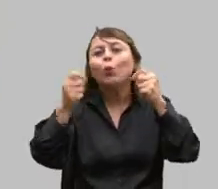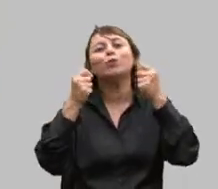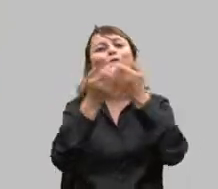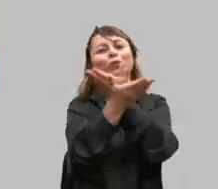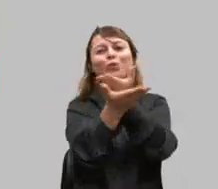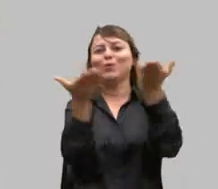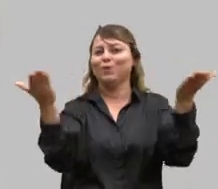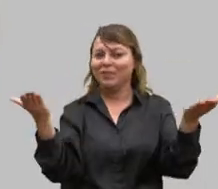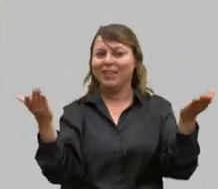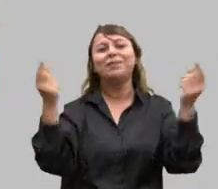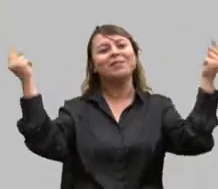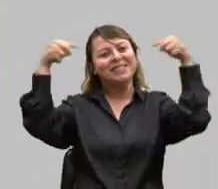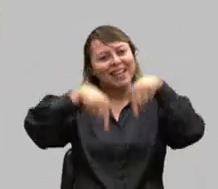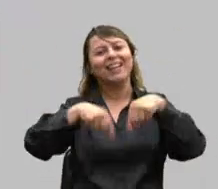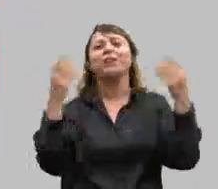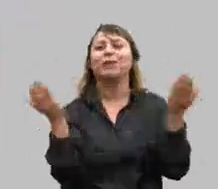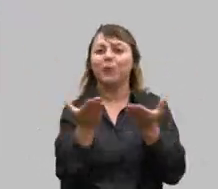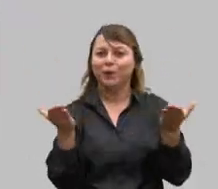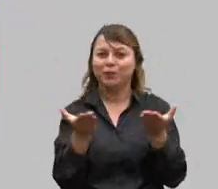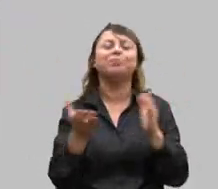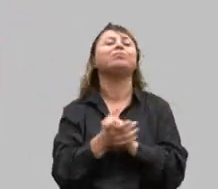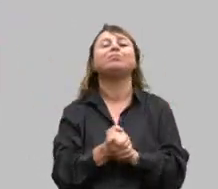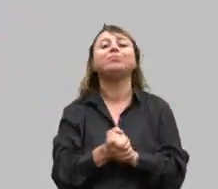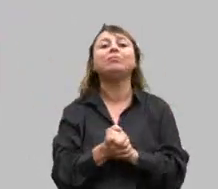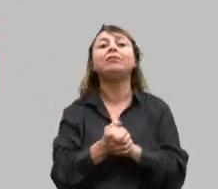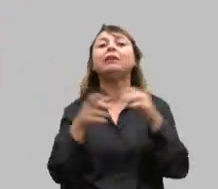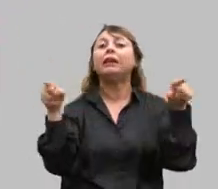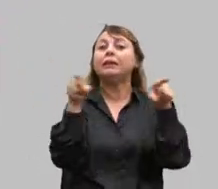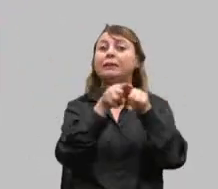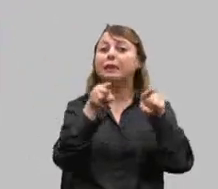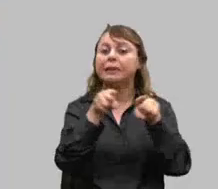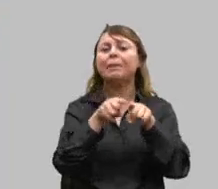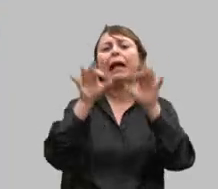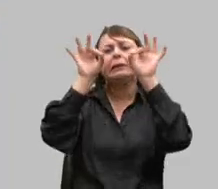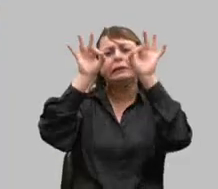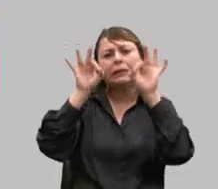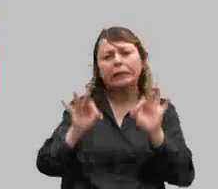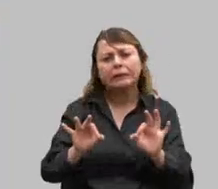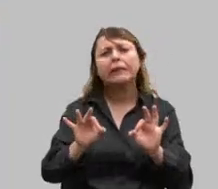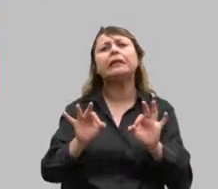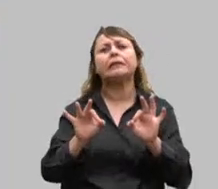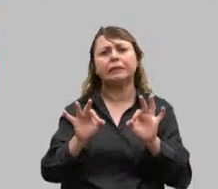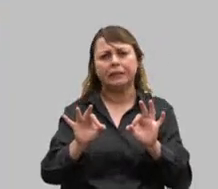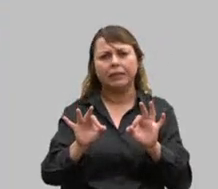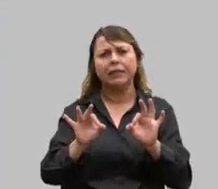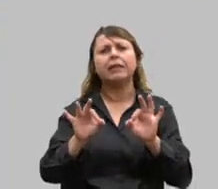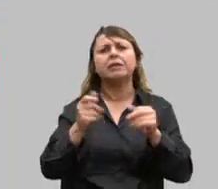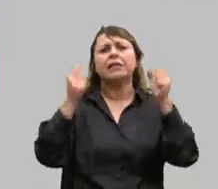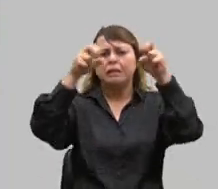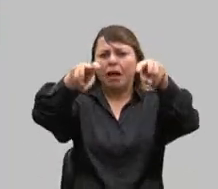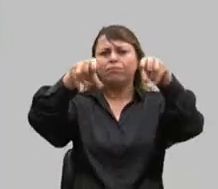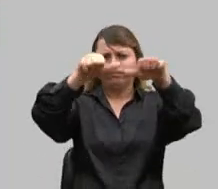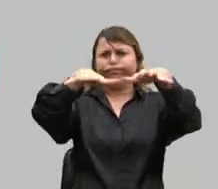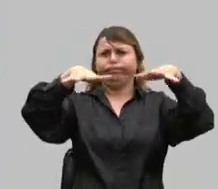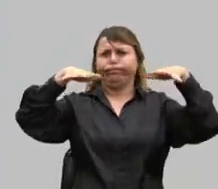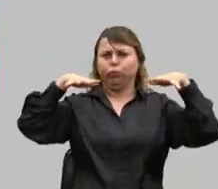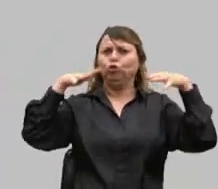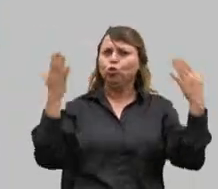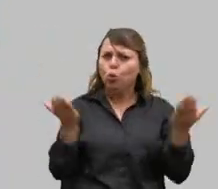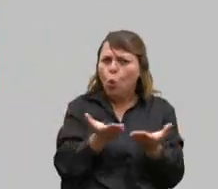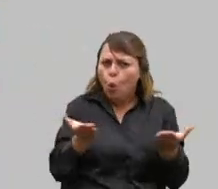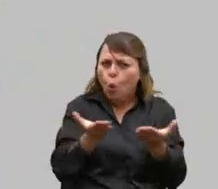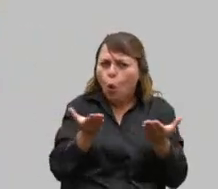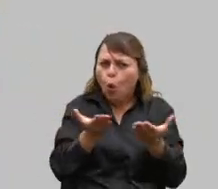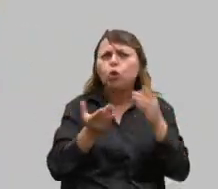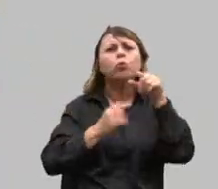por estarem aqui hoje deixar também gente a certeza de que ocupar uma cadeira dessas para além de no dia de hoje mas